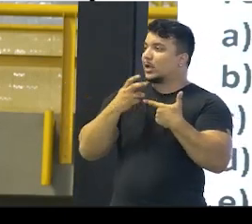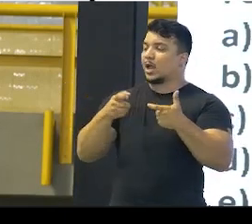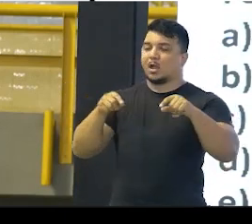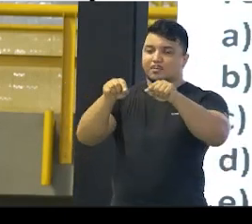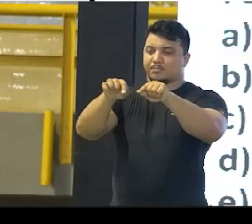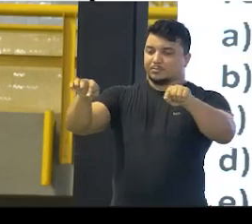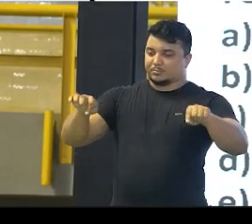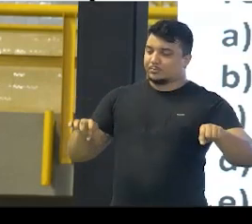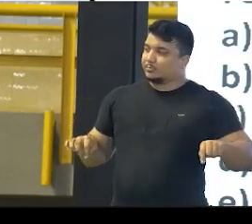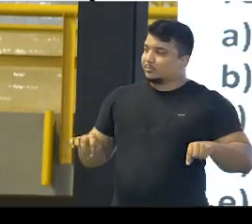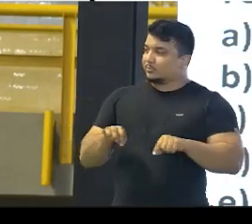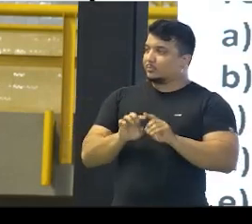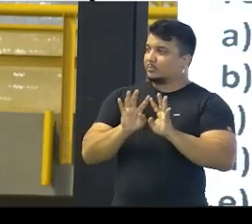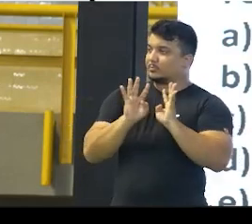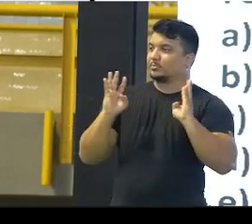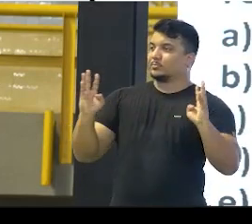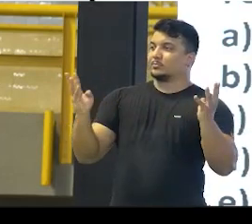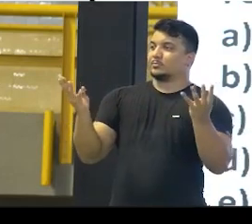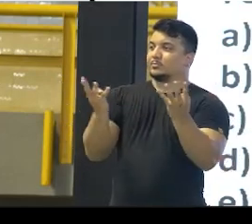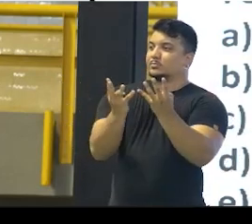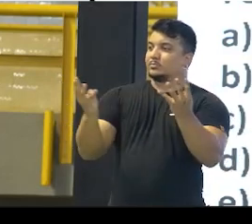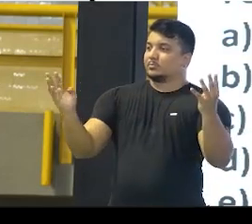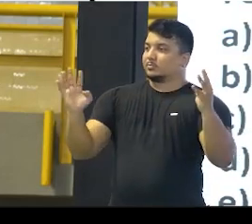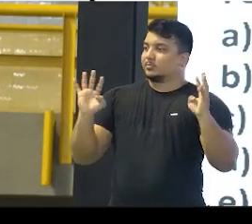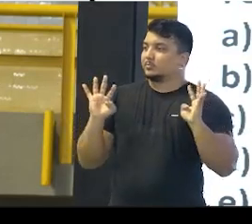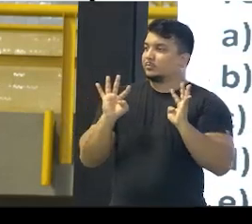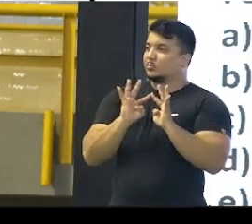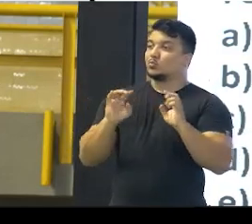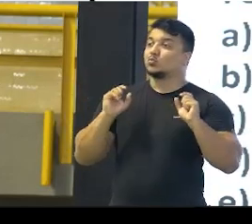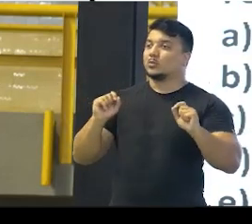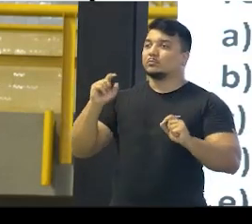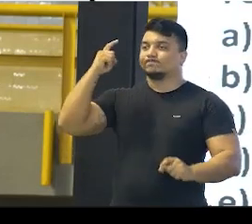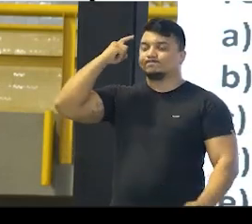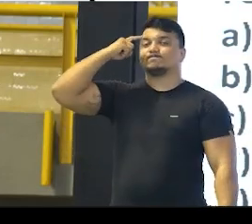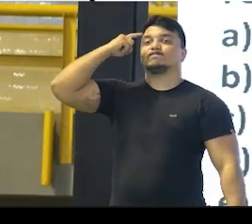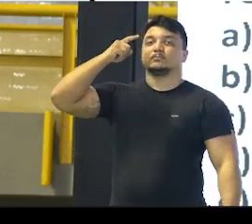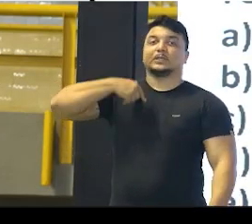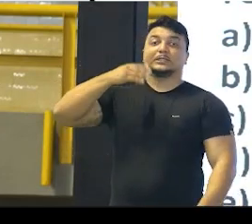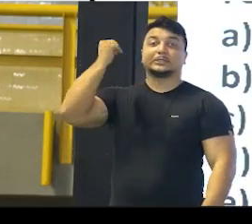triângulos retângulos, como representado na figura a seguir.